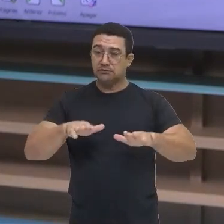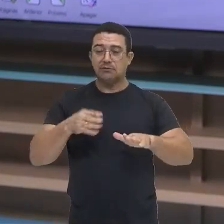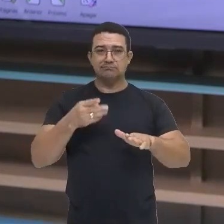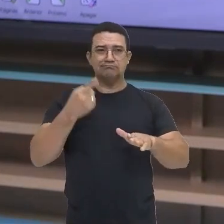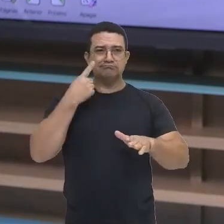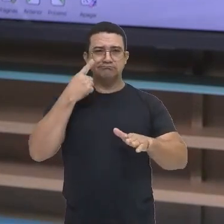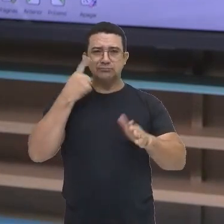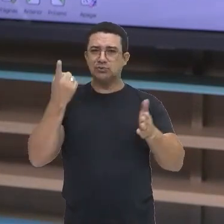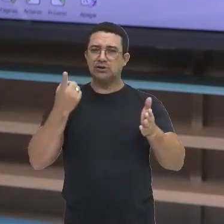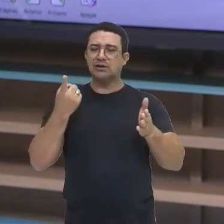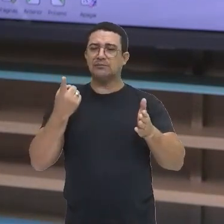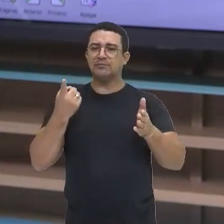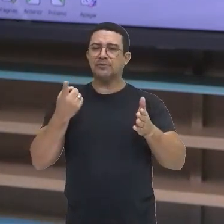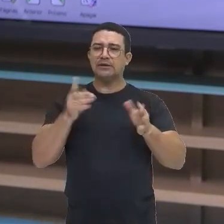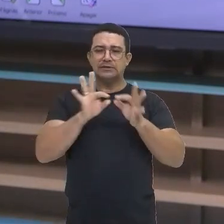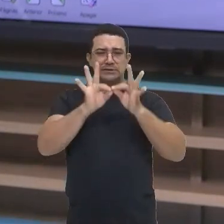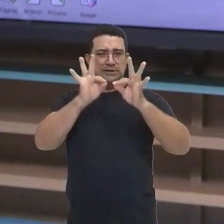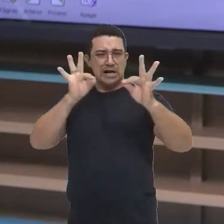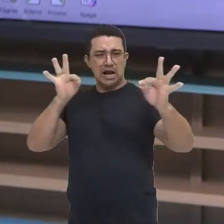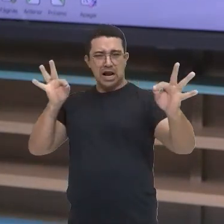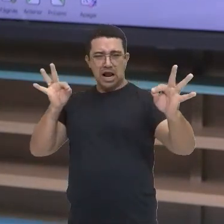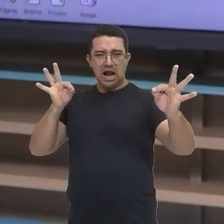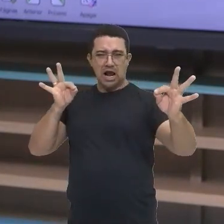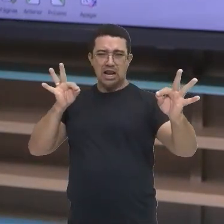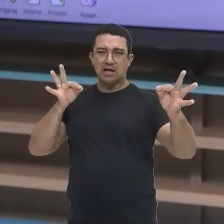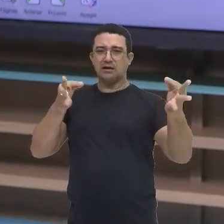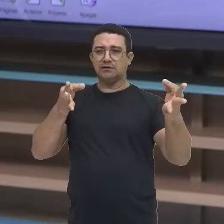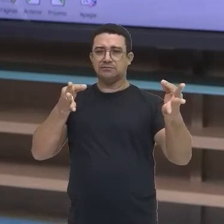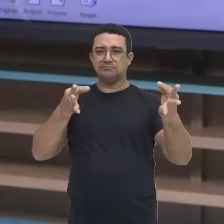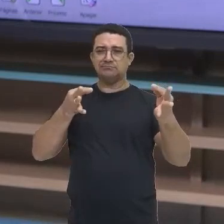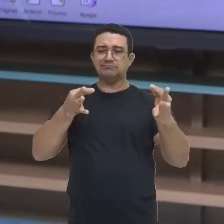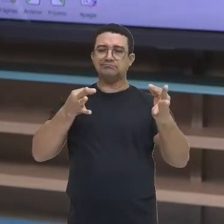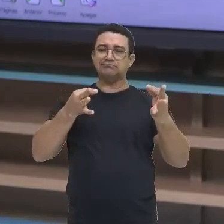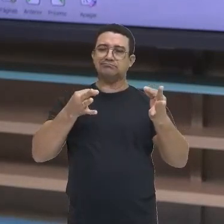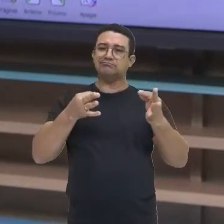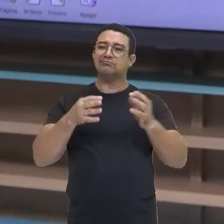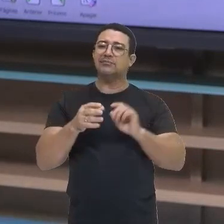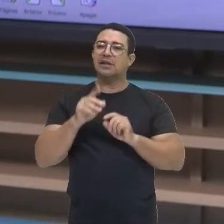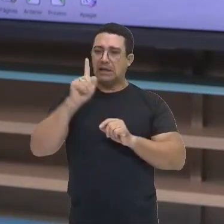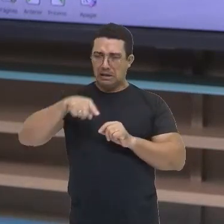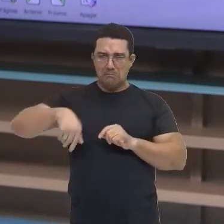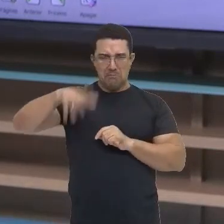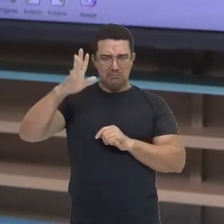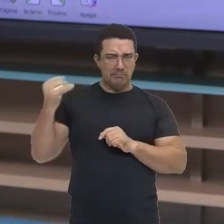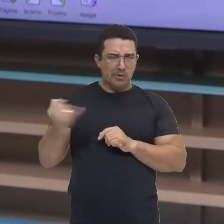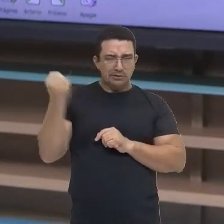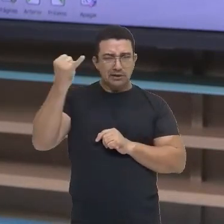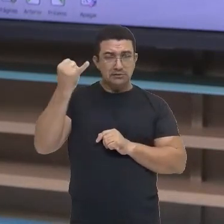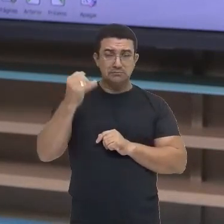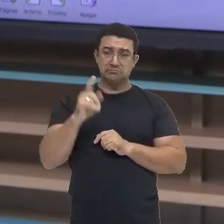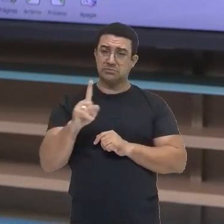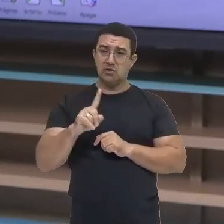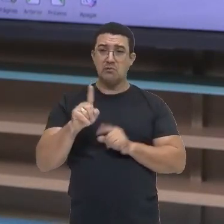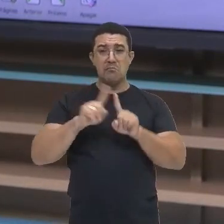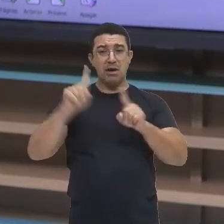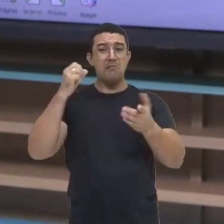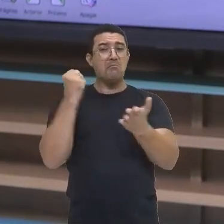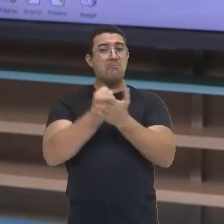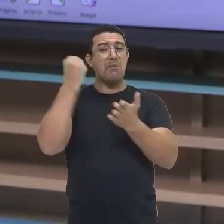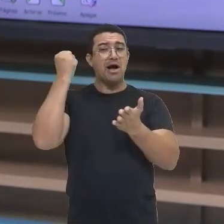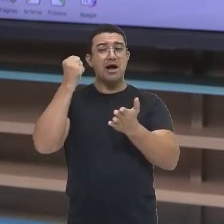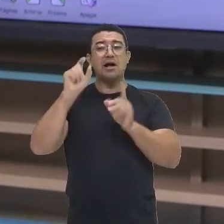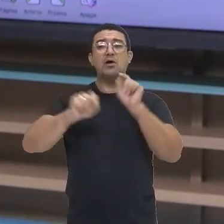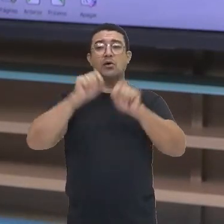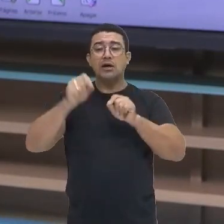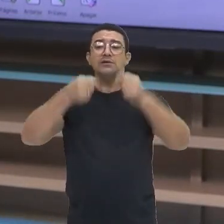então a escala é o elemento mais importante? Olha, a gente não pode dizer que ela é mais importante, mas que ela marca o que